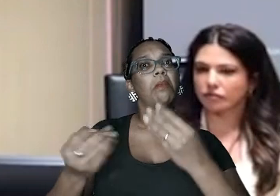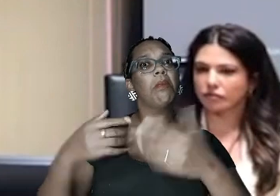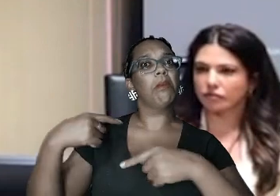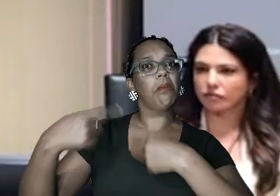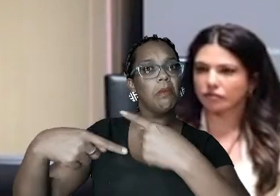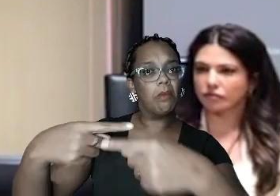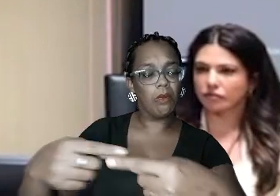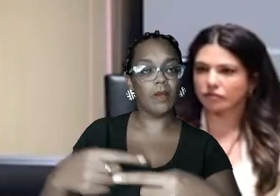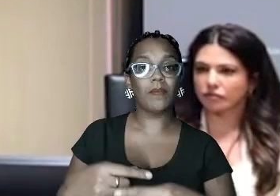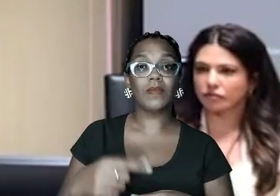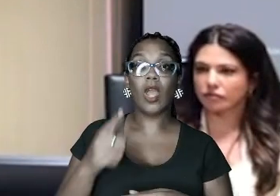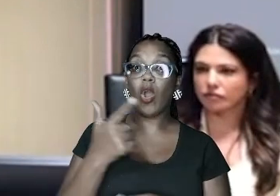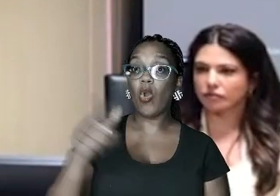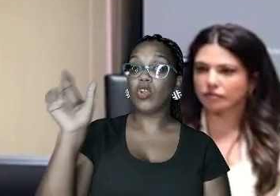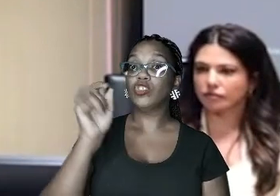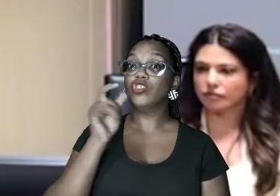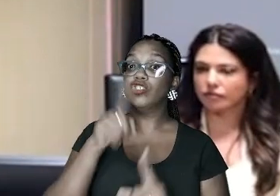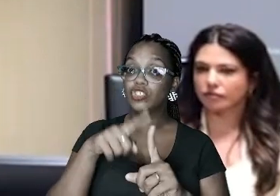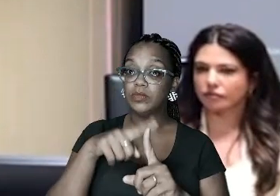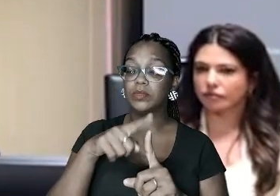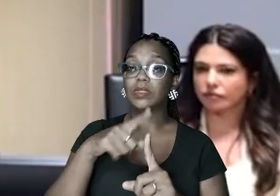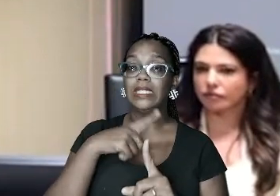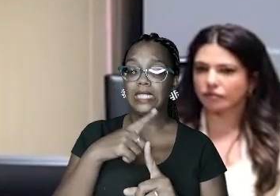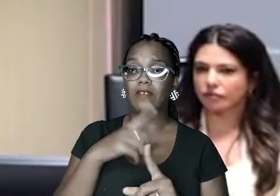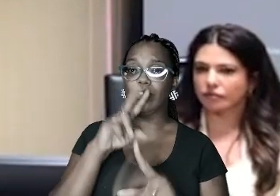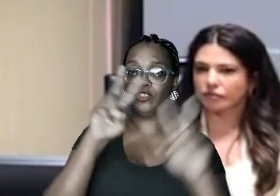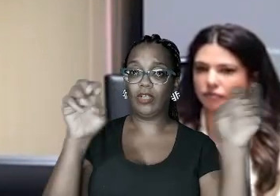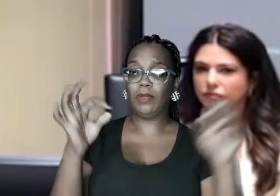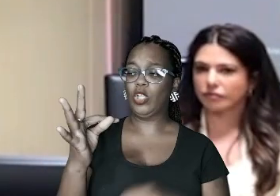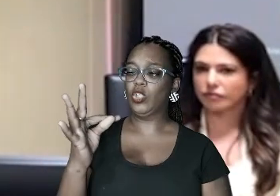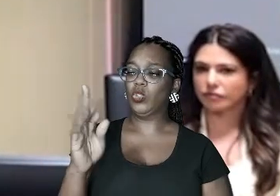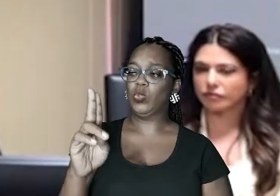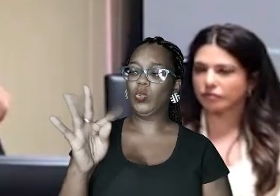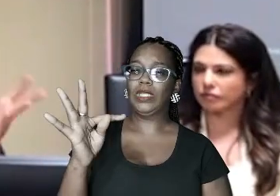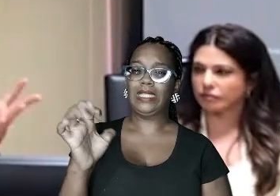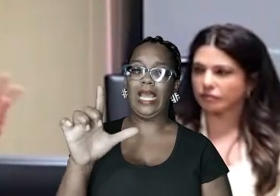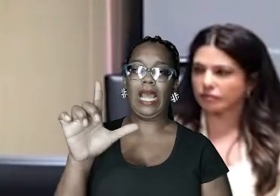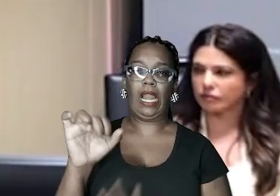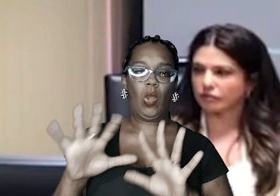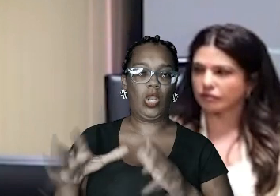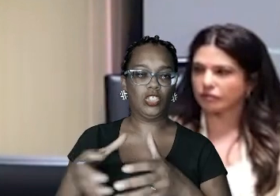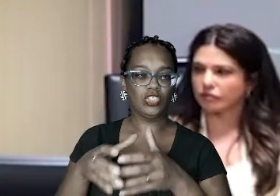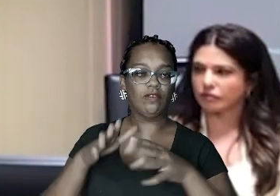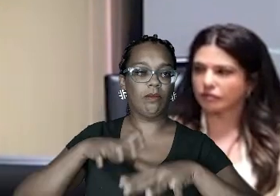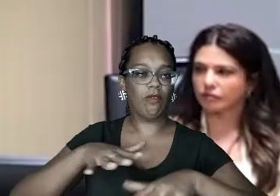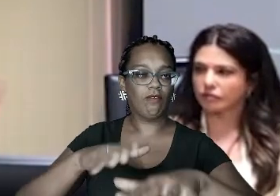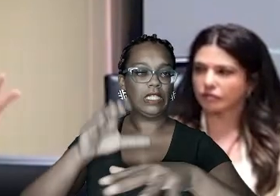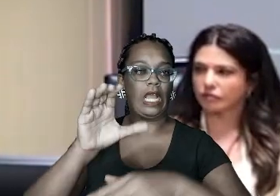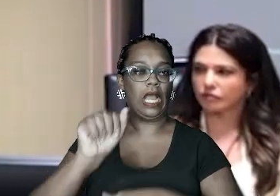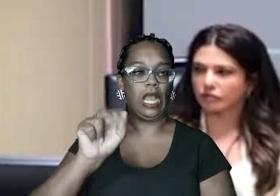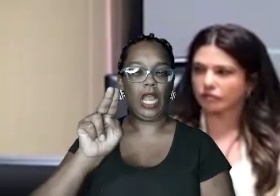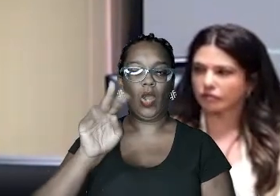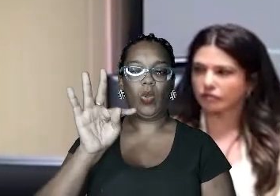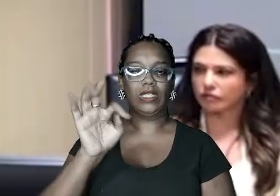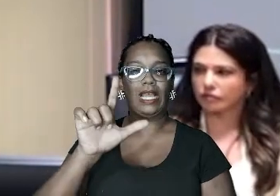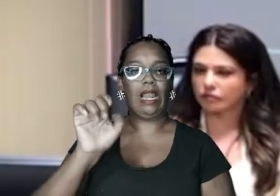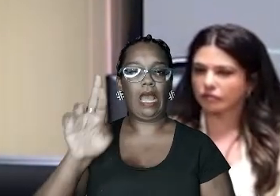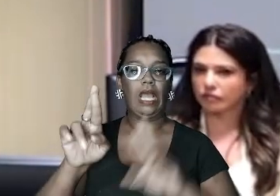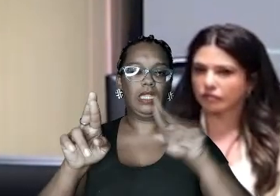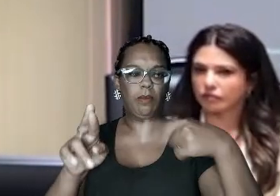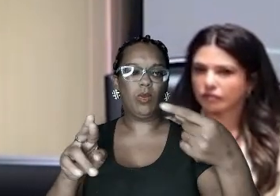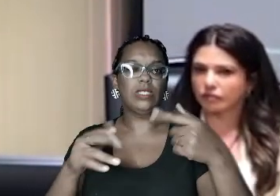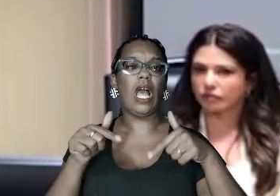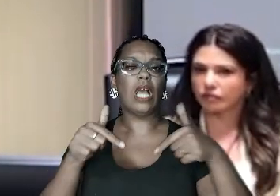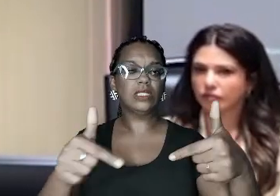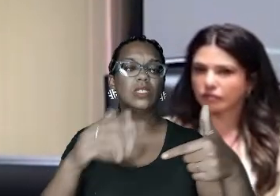vem dando frutos e outro tipo de desdobramento inclusive na Seabra da tutela coletiva com cautelares movidas em